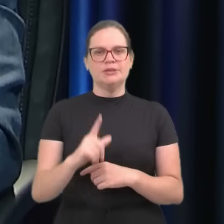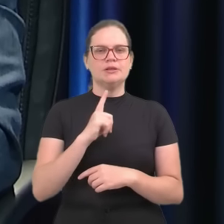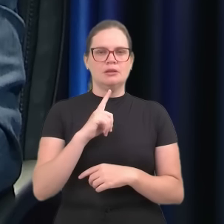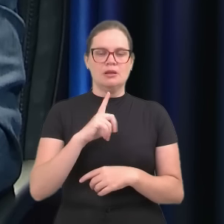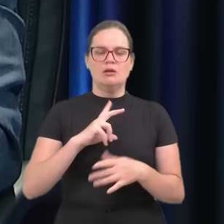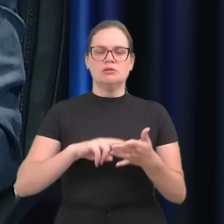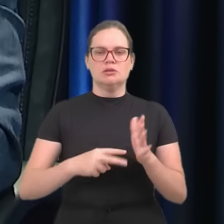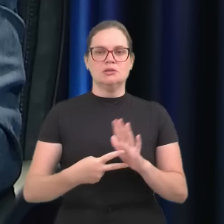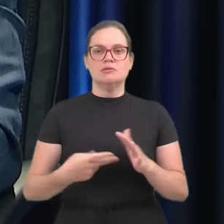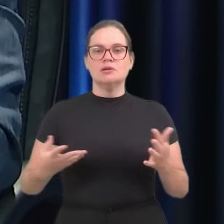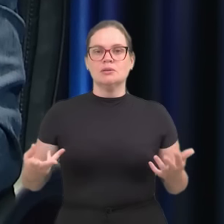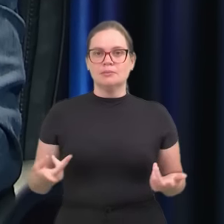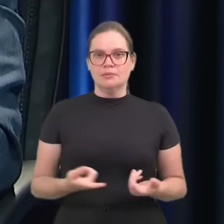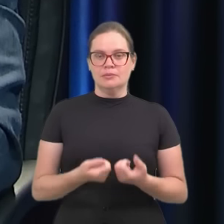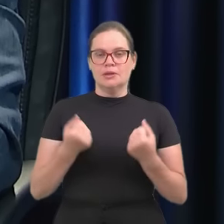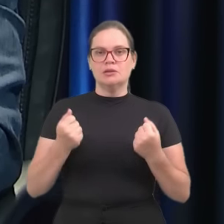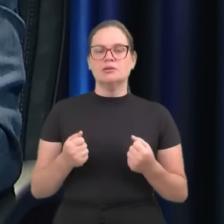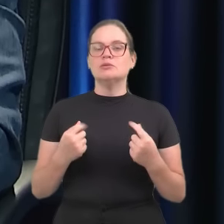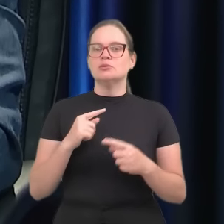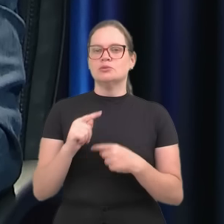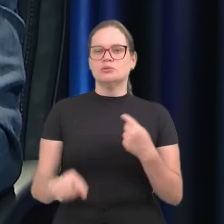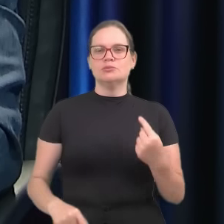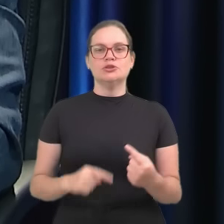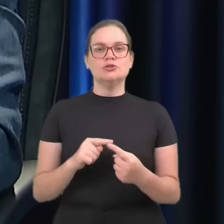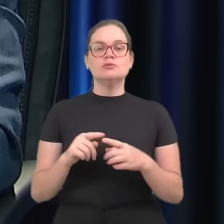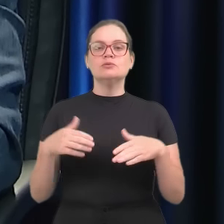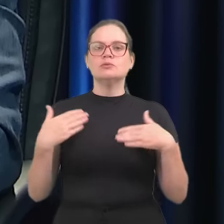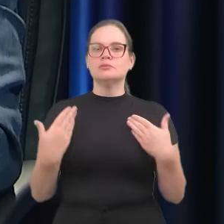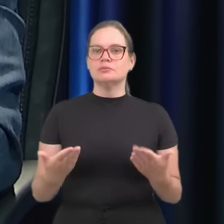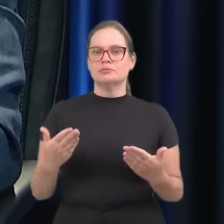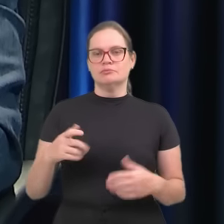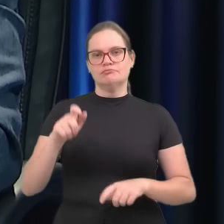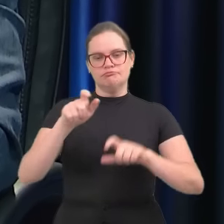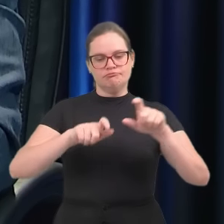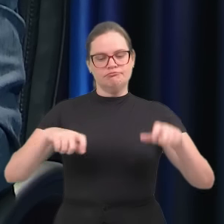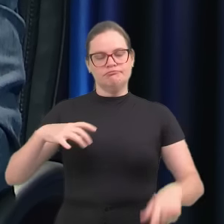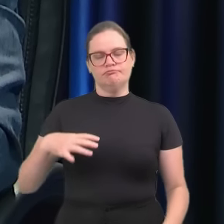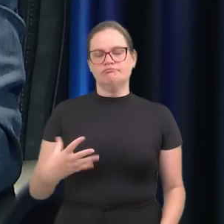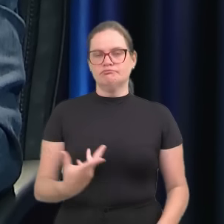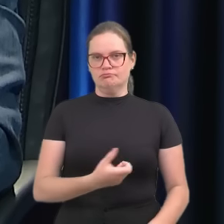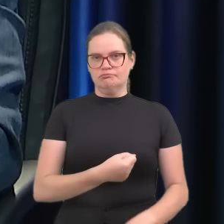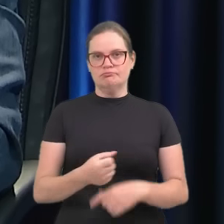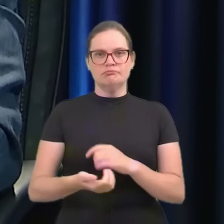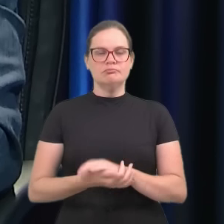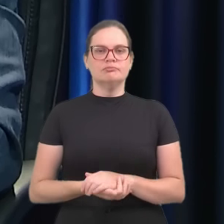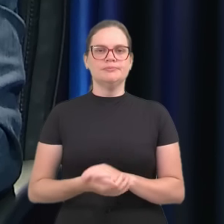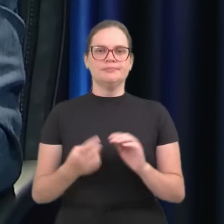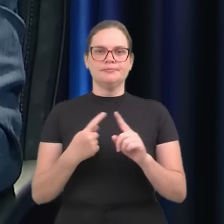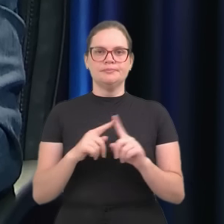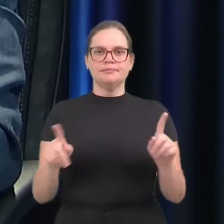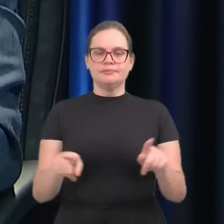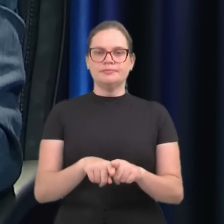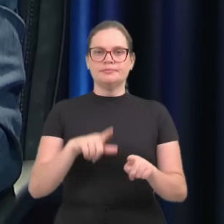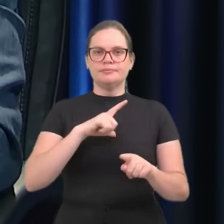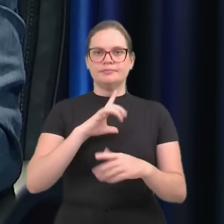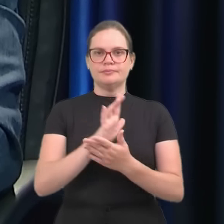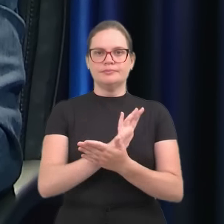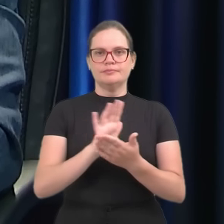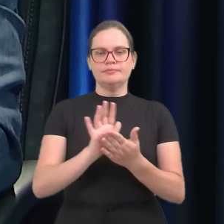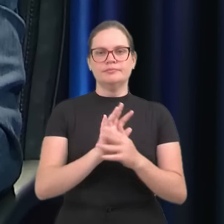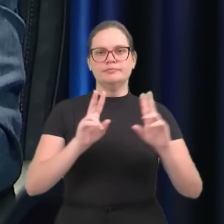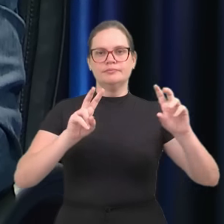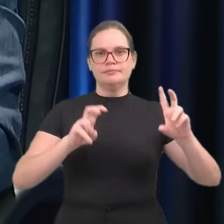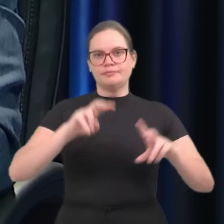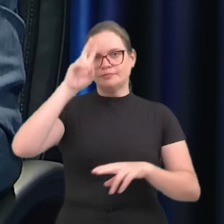sentido maravilhoso, com o objetivo de salvar o homem. Mas nós temos alguns aspectos históricos aqui